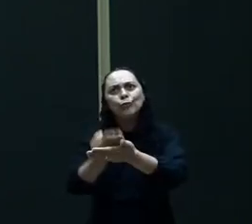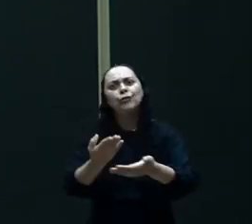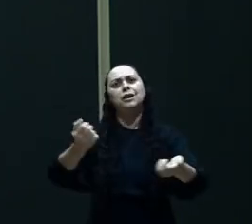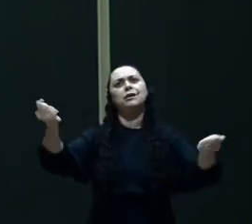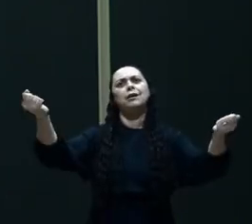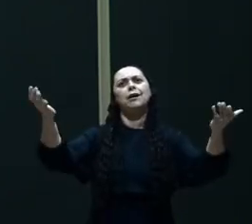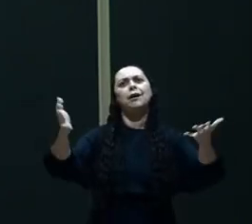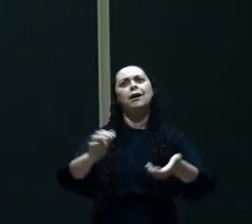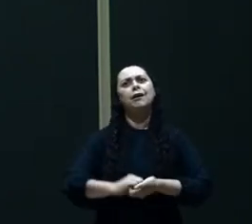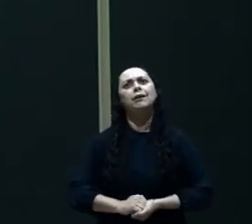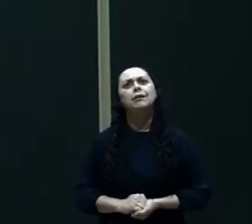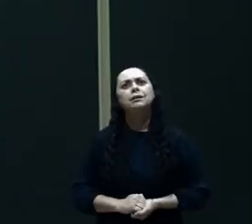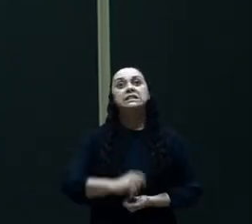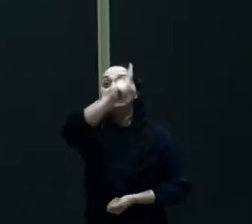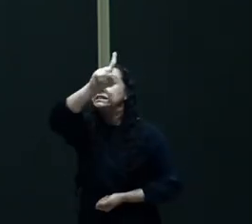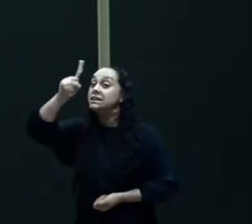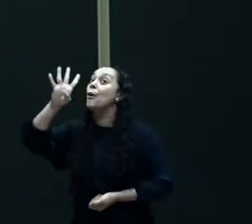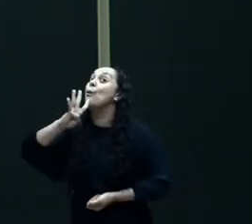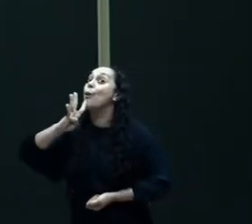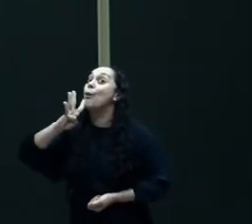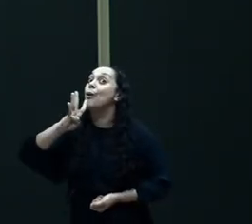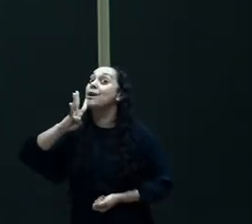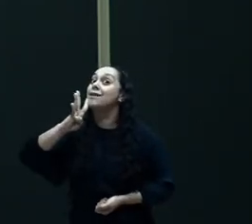confia Deus sabe o seu limite